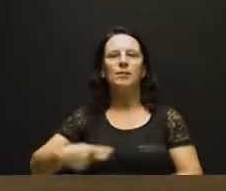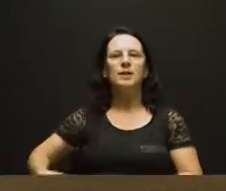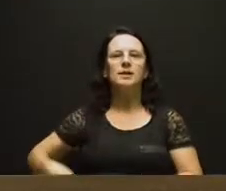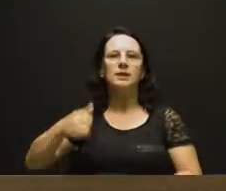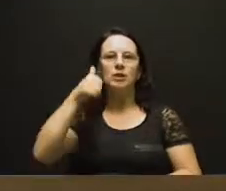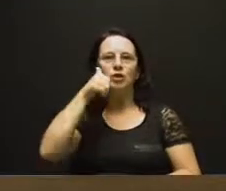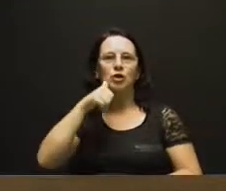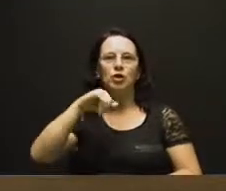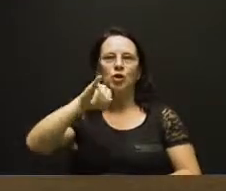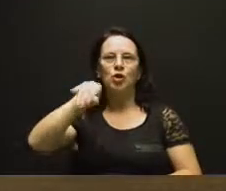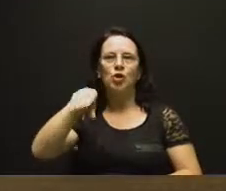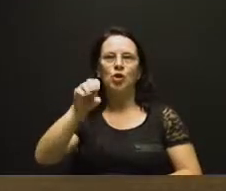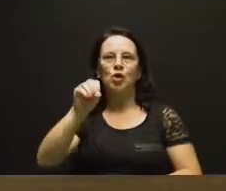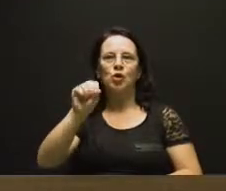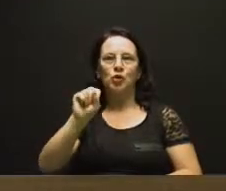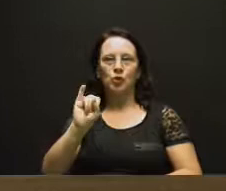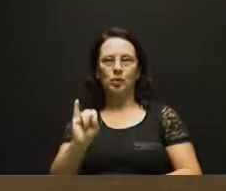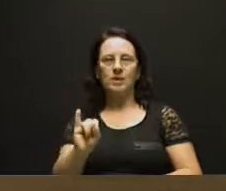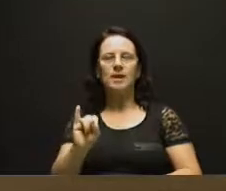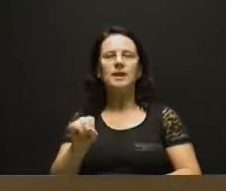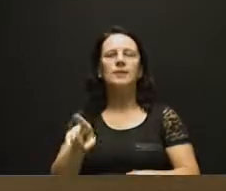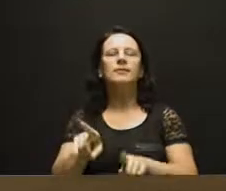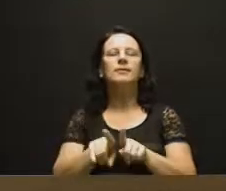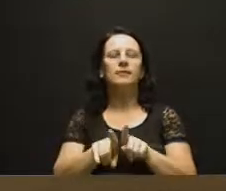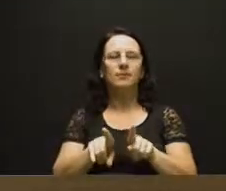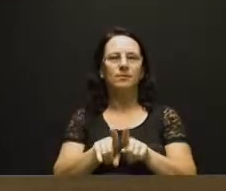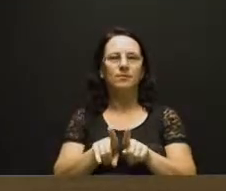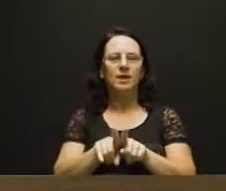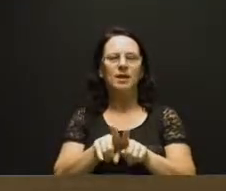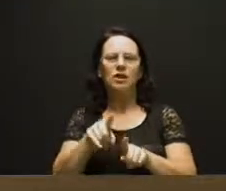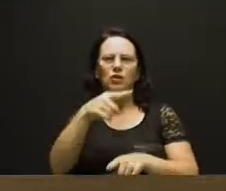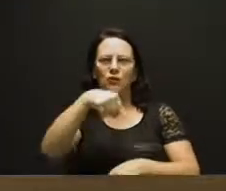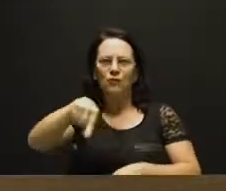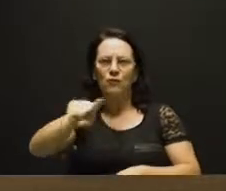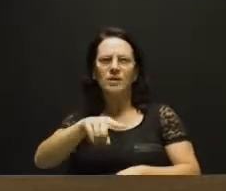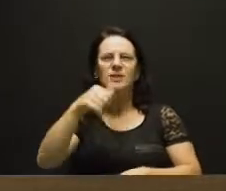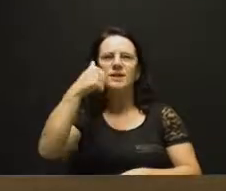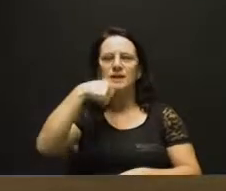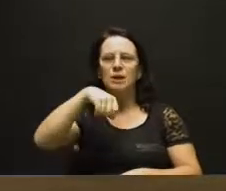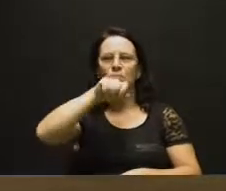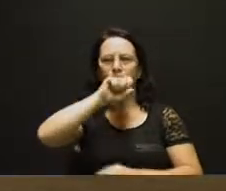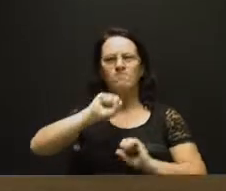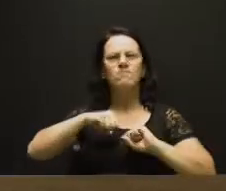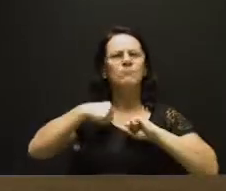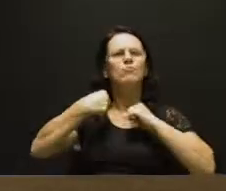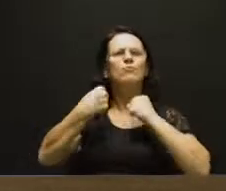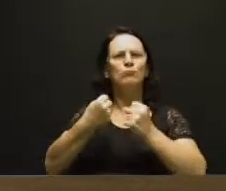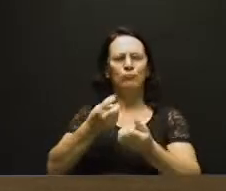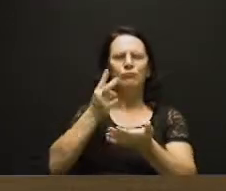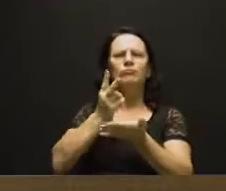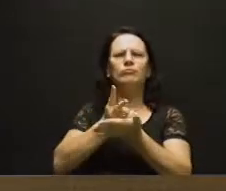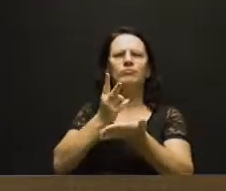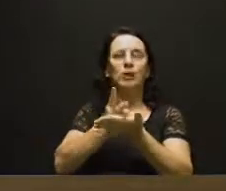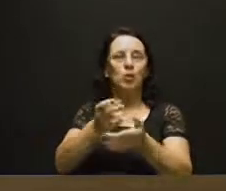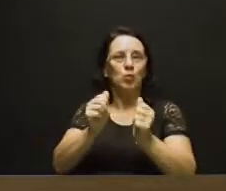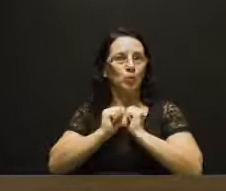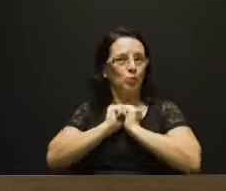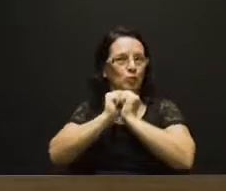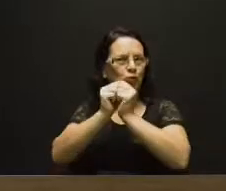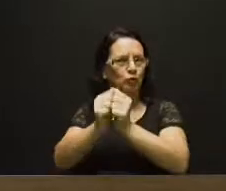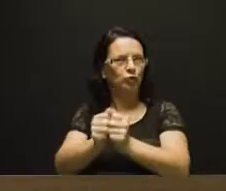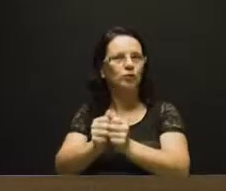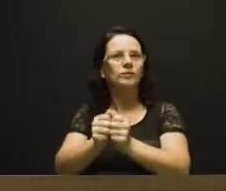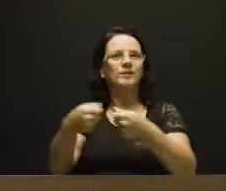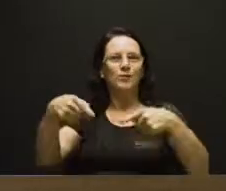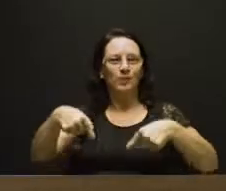é dizer que vocês são mães guerreiras e incansáveis e e eu visto a camisa de vocês é por isso que estou aqui